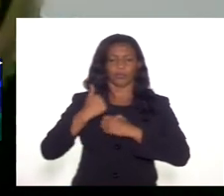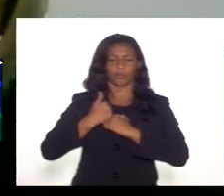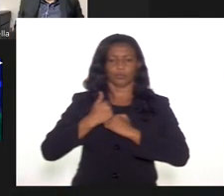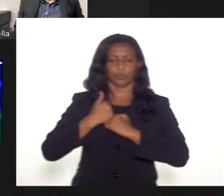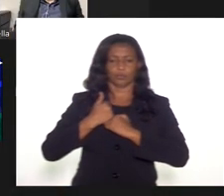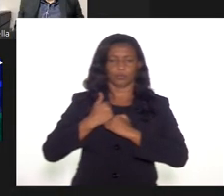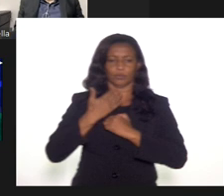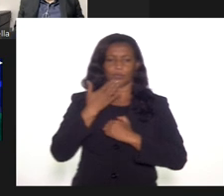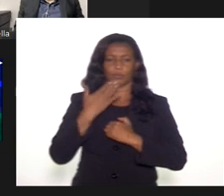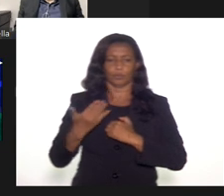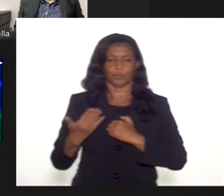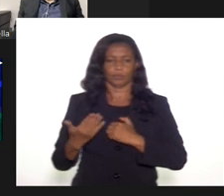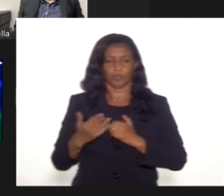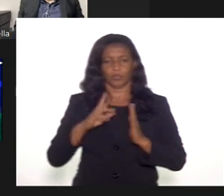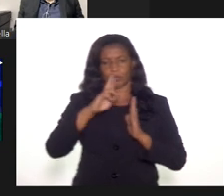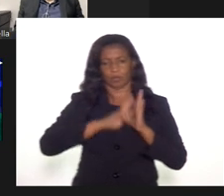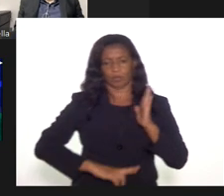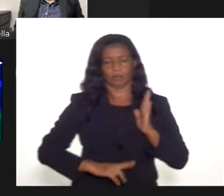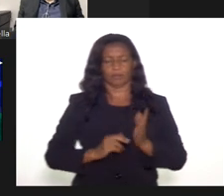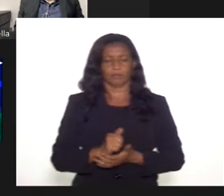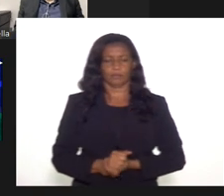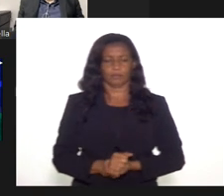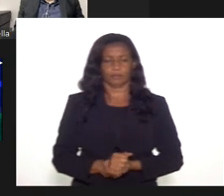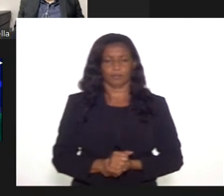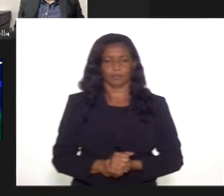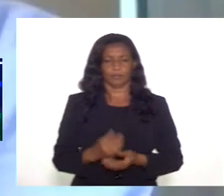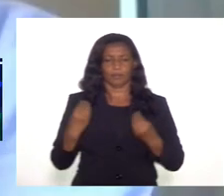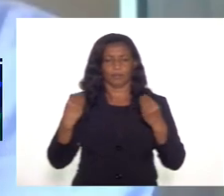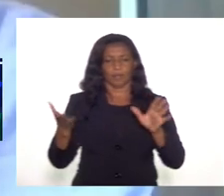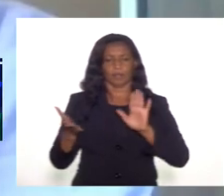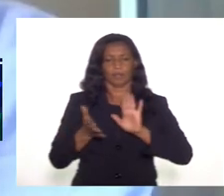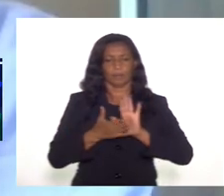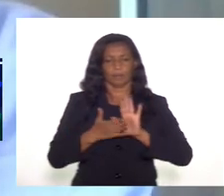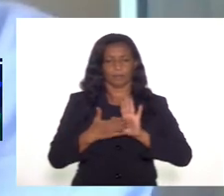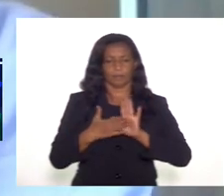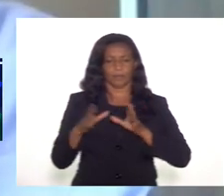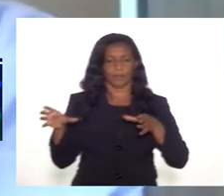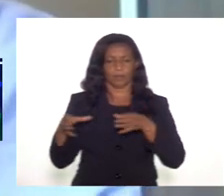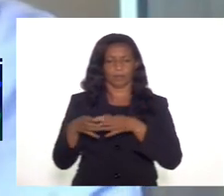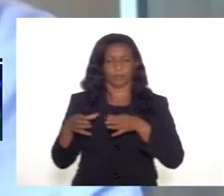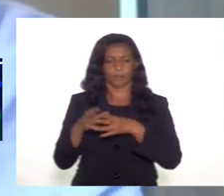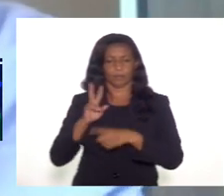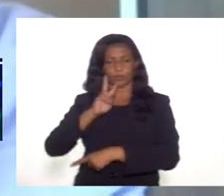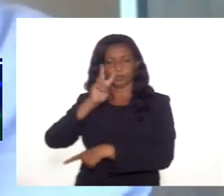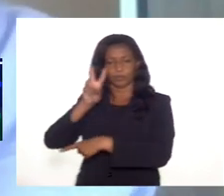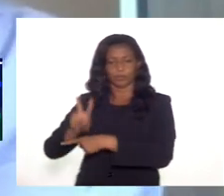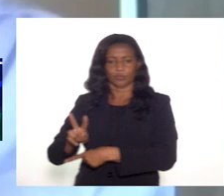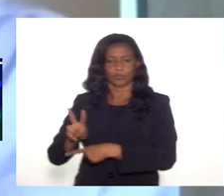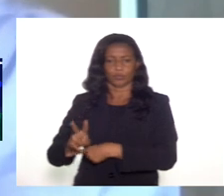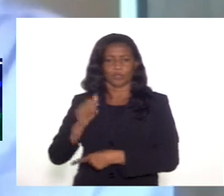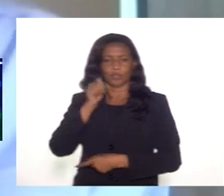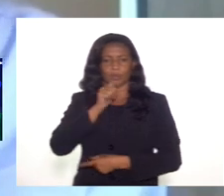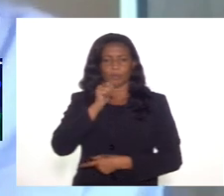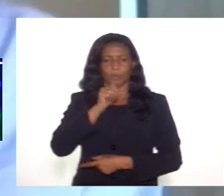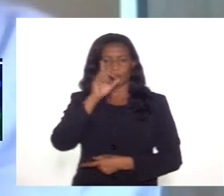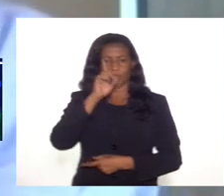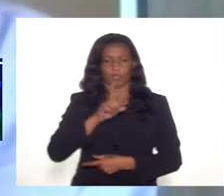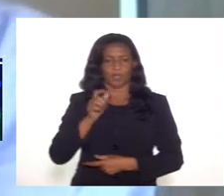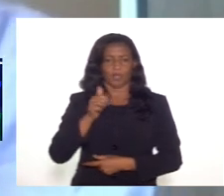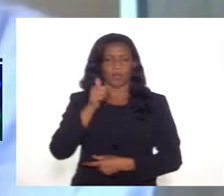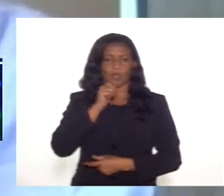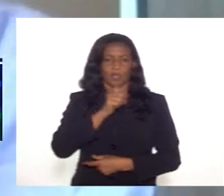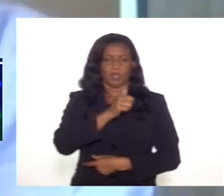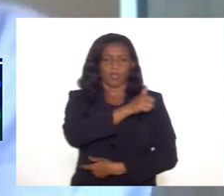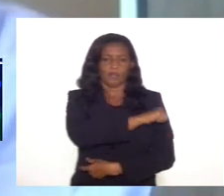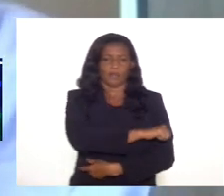redação. Para emitir parecer pela defesa, pela comissão de defesa dos direitos das mulheres, deputado enfermeira